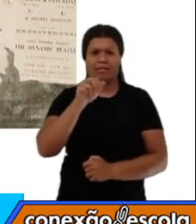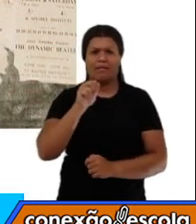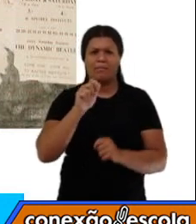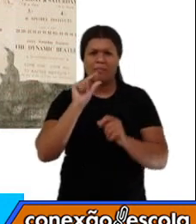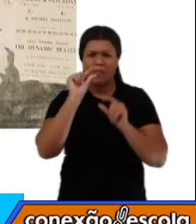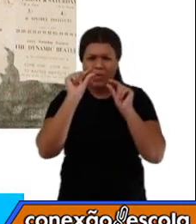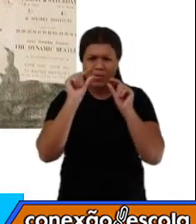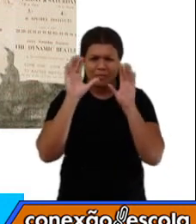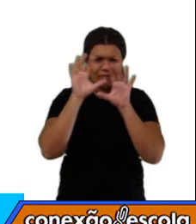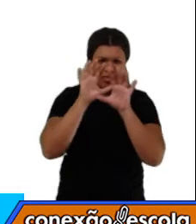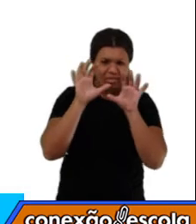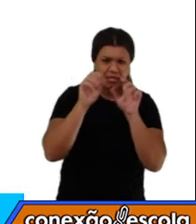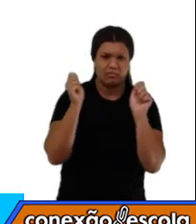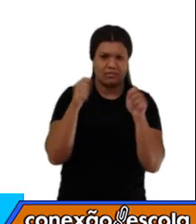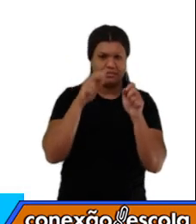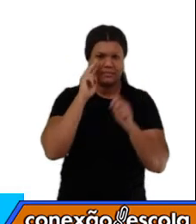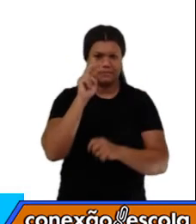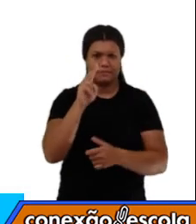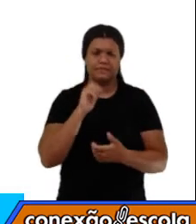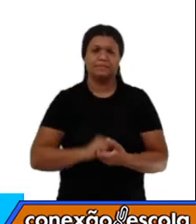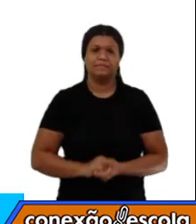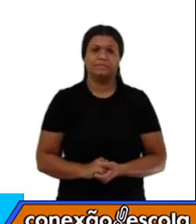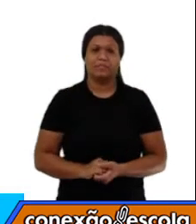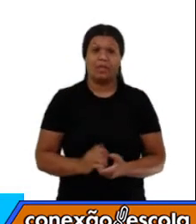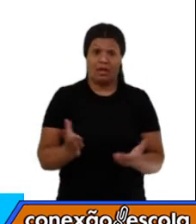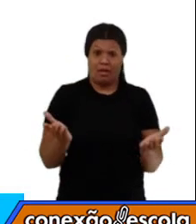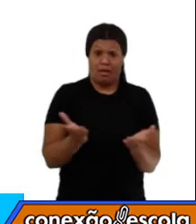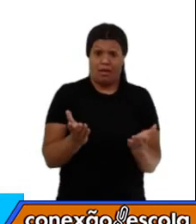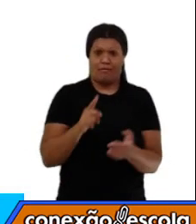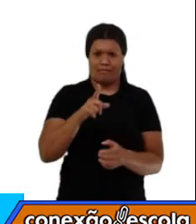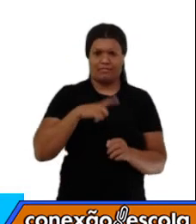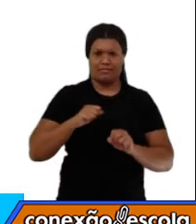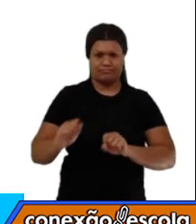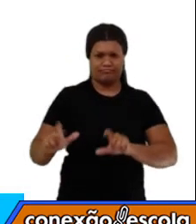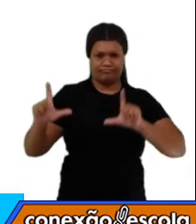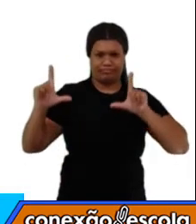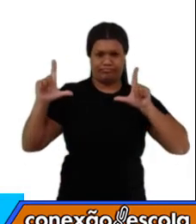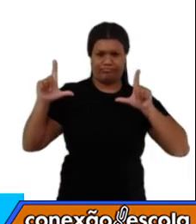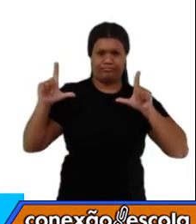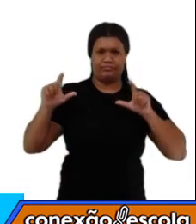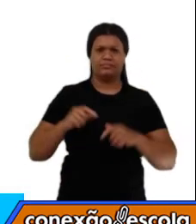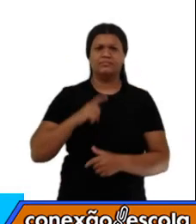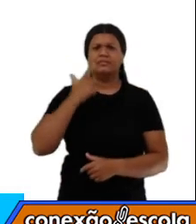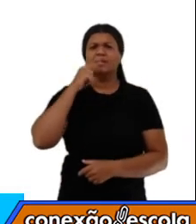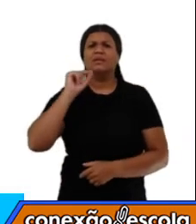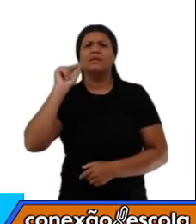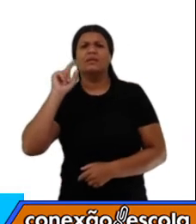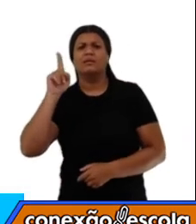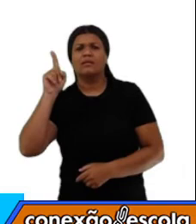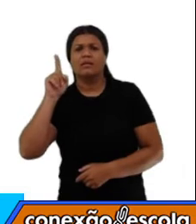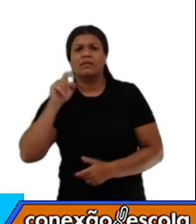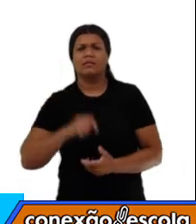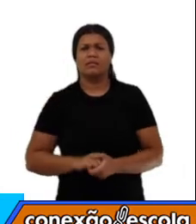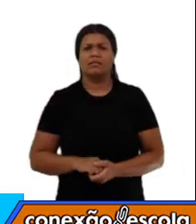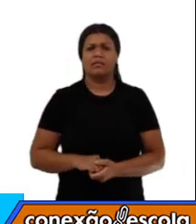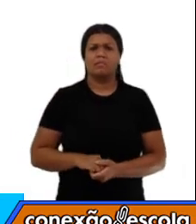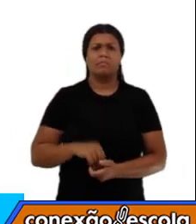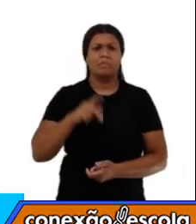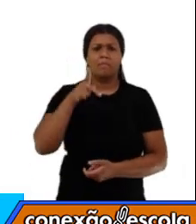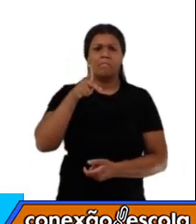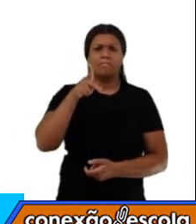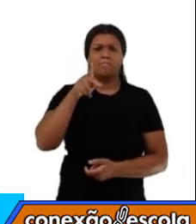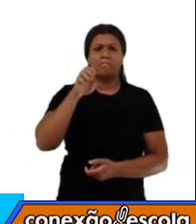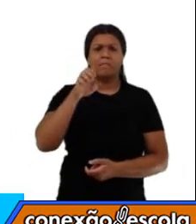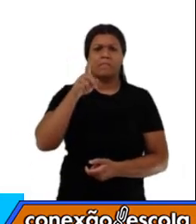dar uma olhadinha. Aqui eu tenho um cartaz. De quem que é o cartaz? Da Pepsi Cola.